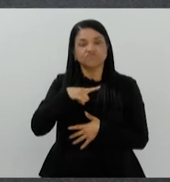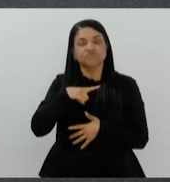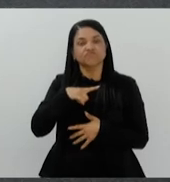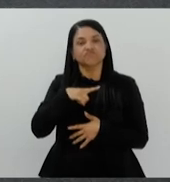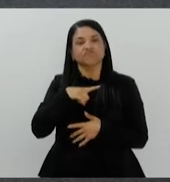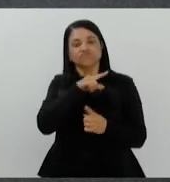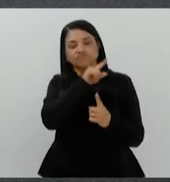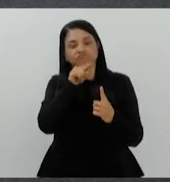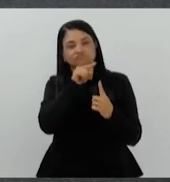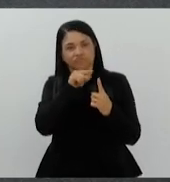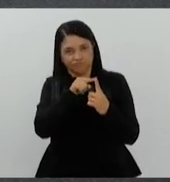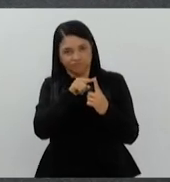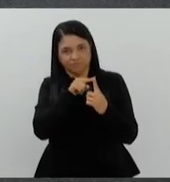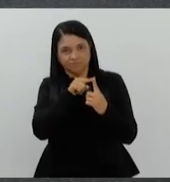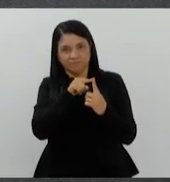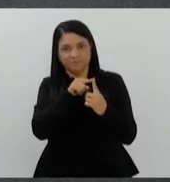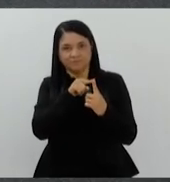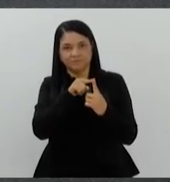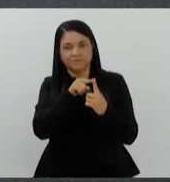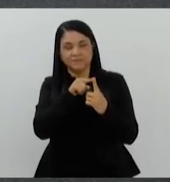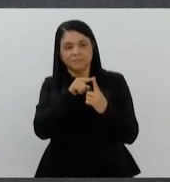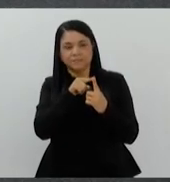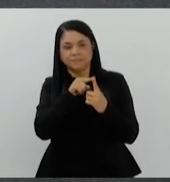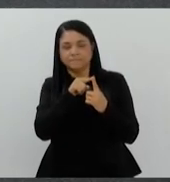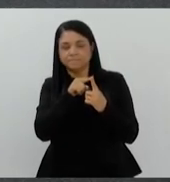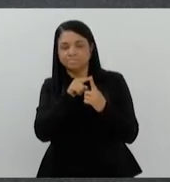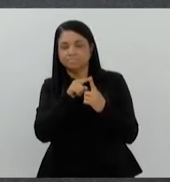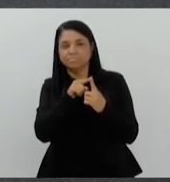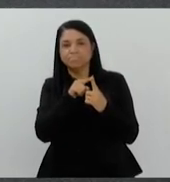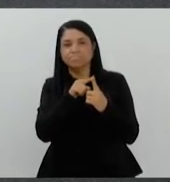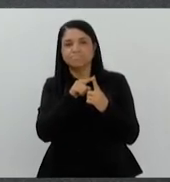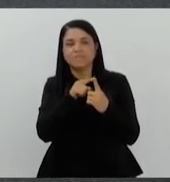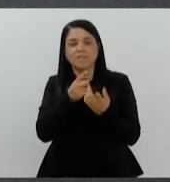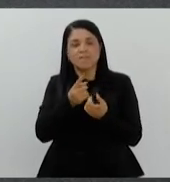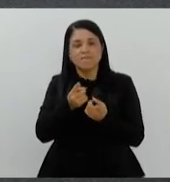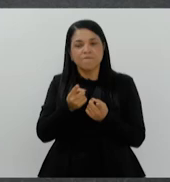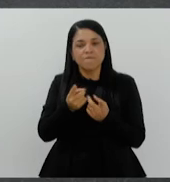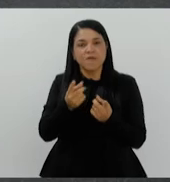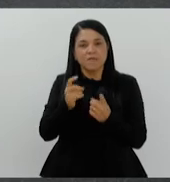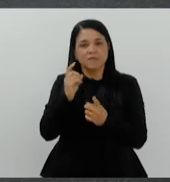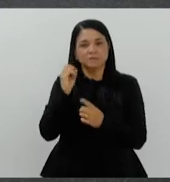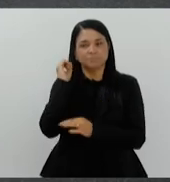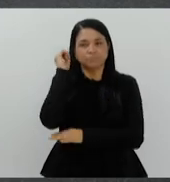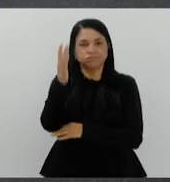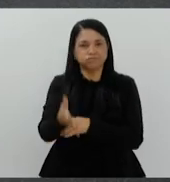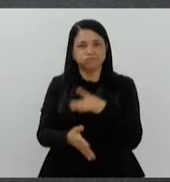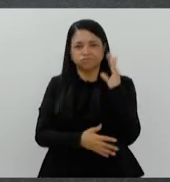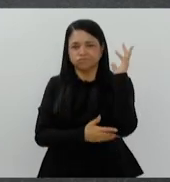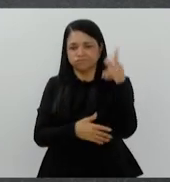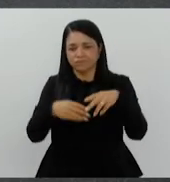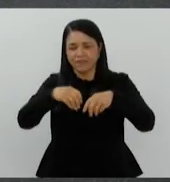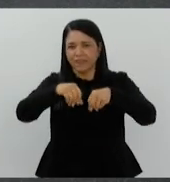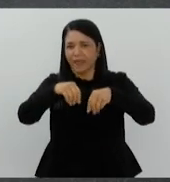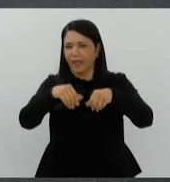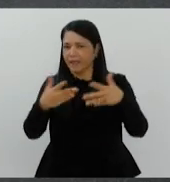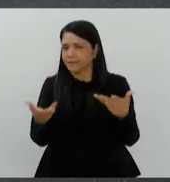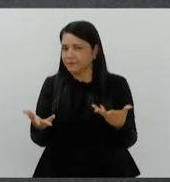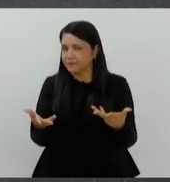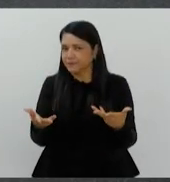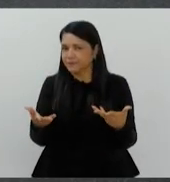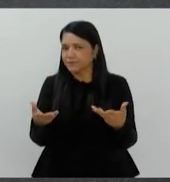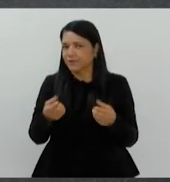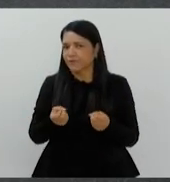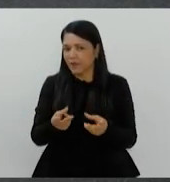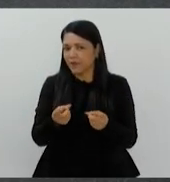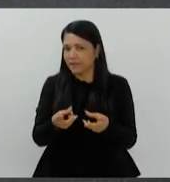objeto, Tia Ju, de especulação imobiliária, desmatamento. Eu me lembro, quando eu era secretário estadual do